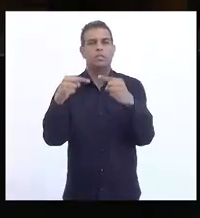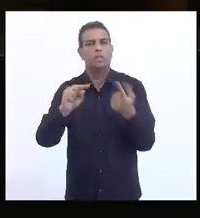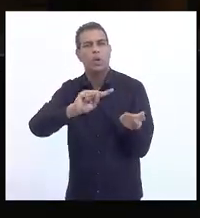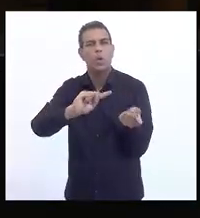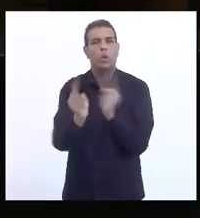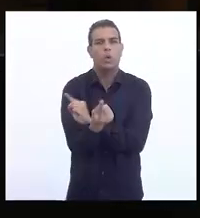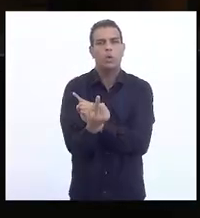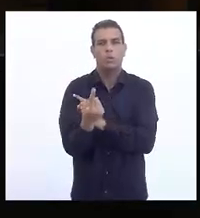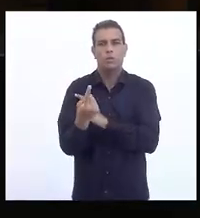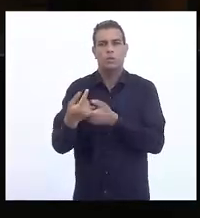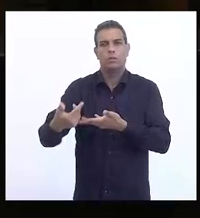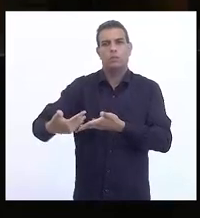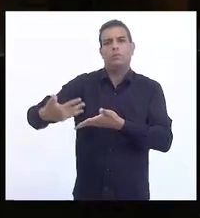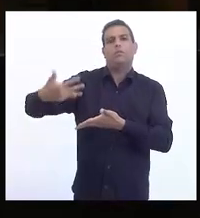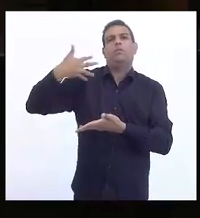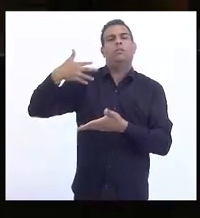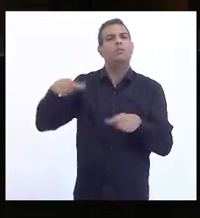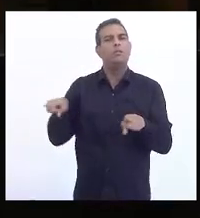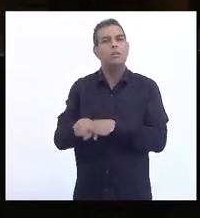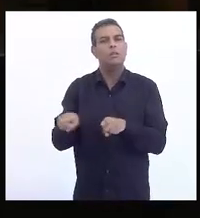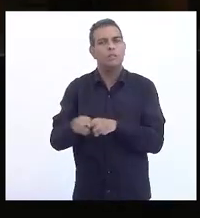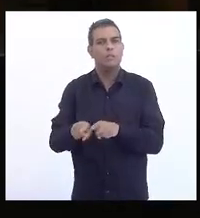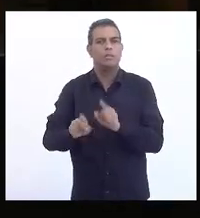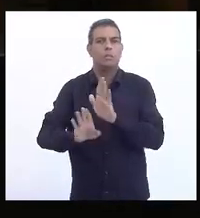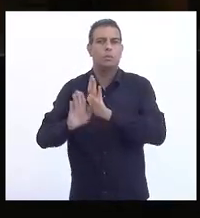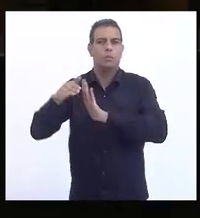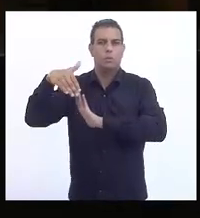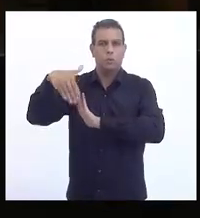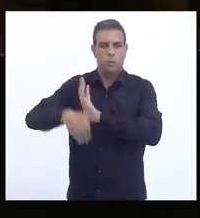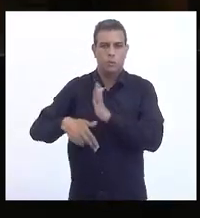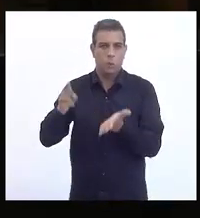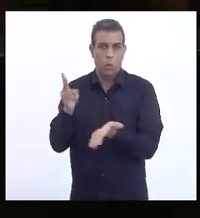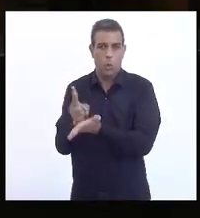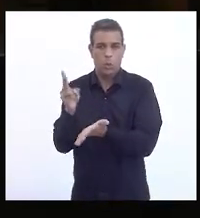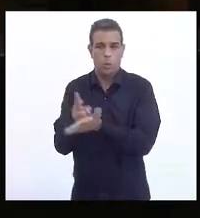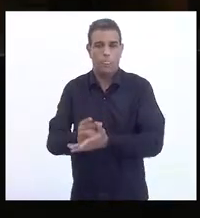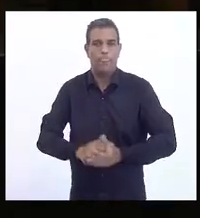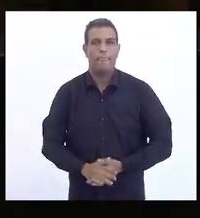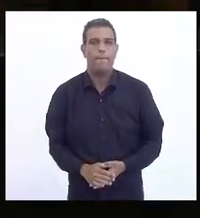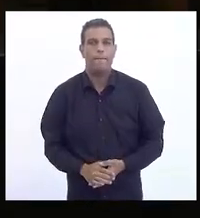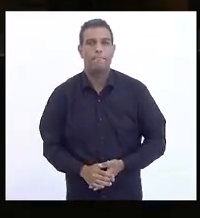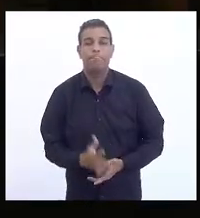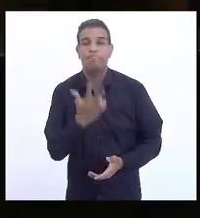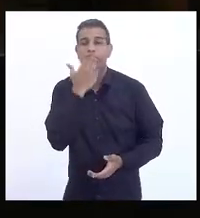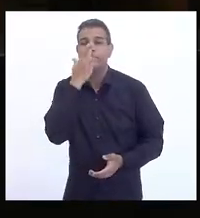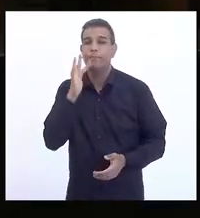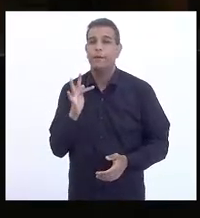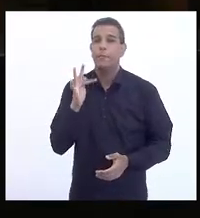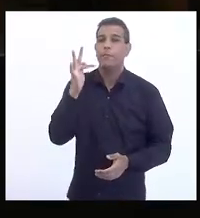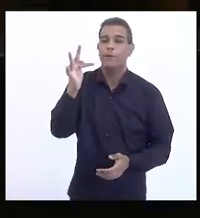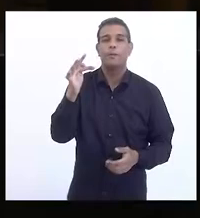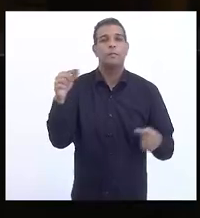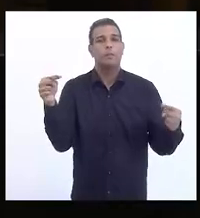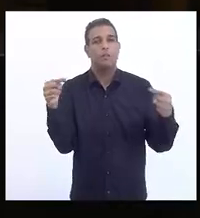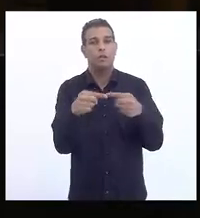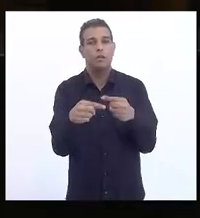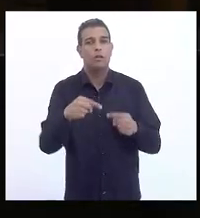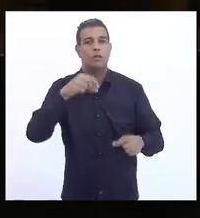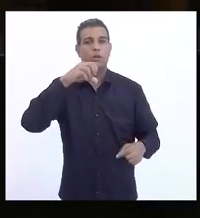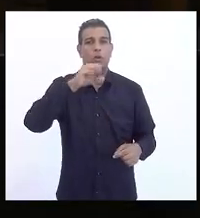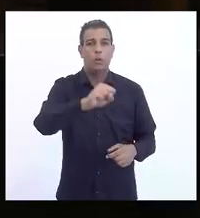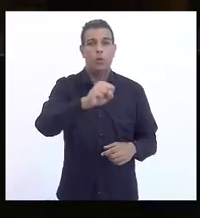contrário dos anos anteriores, onde o déficit era constante. A previsão é de um orçamento de